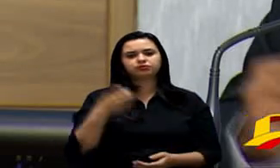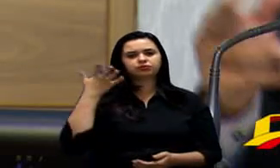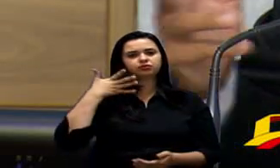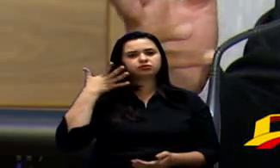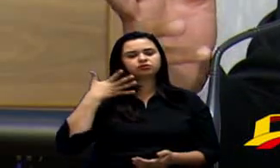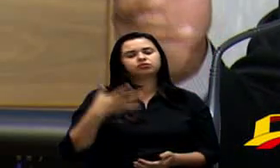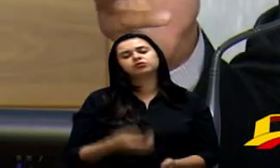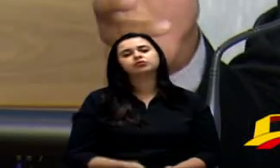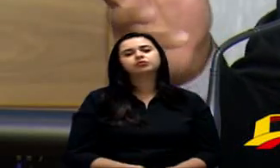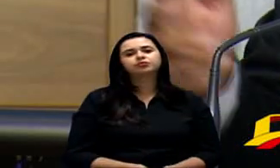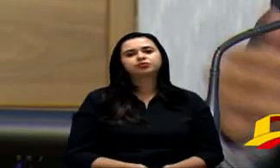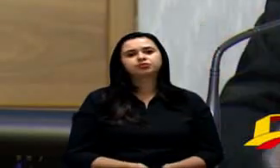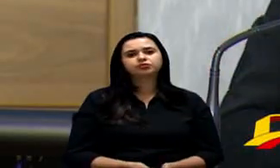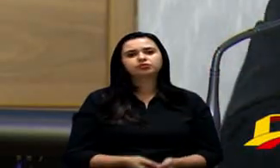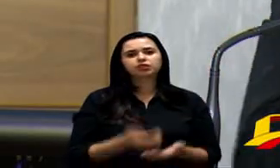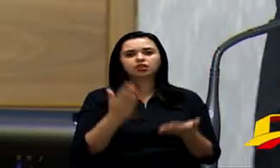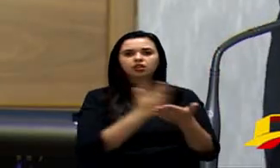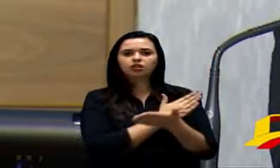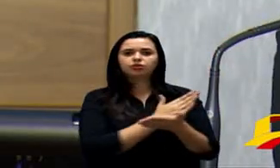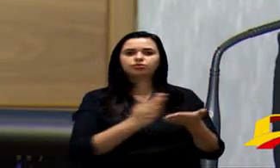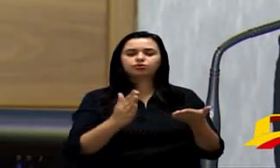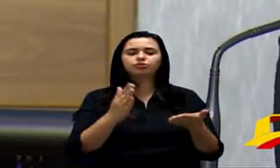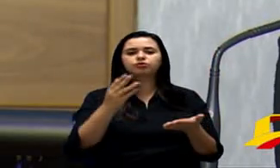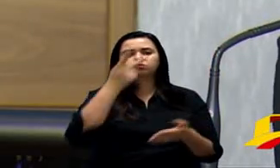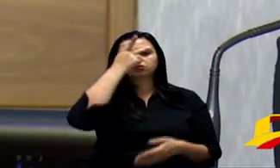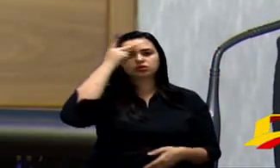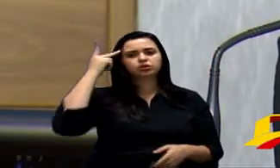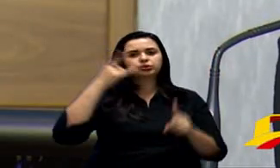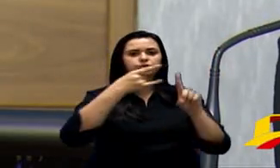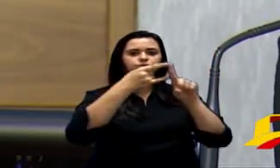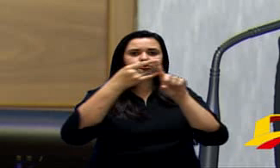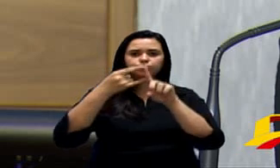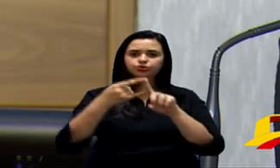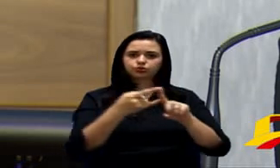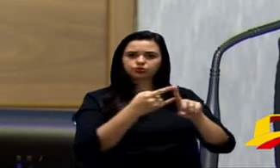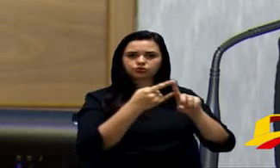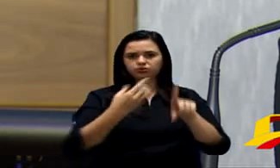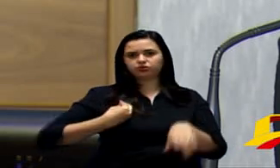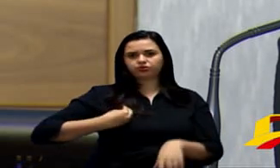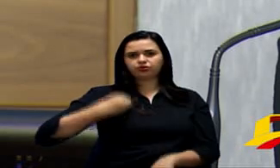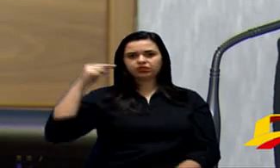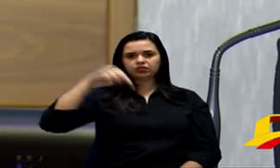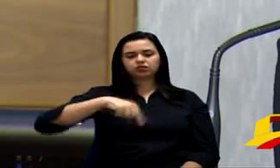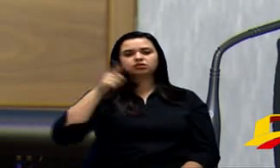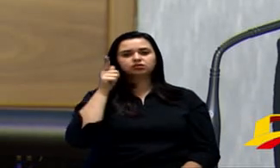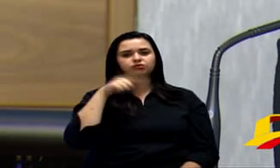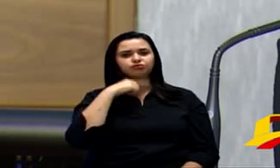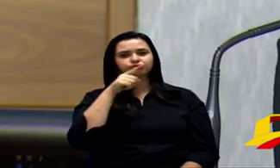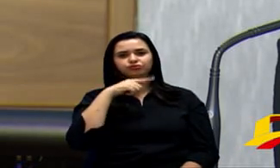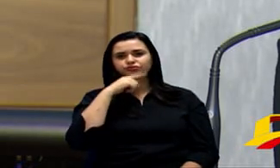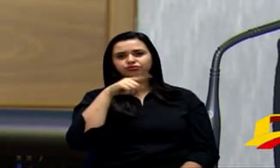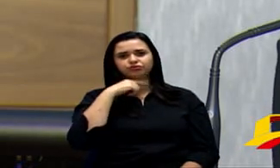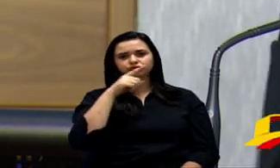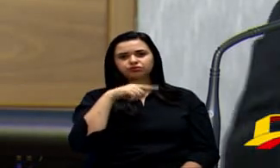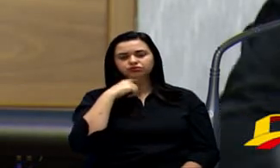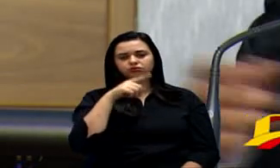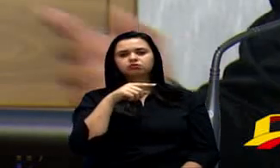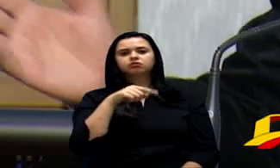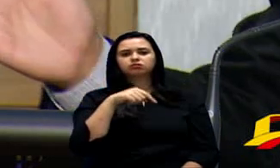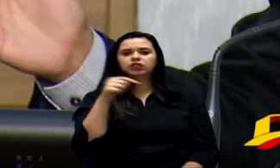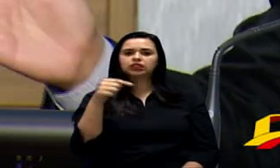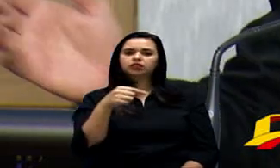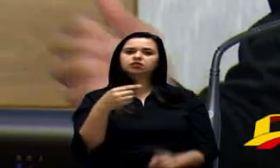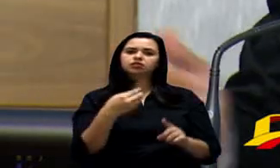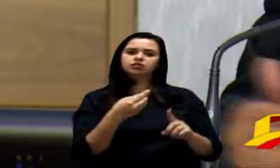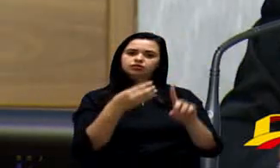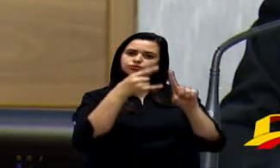Nós temos algumas pessoas no Zoom que não puderam estar presentes e elas estão aqui após